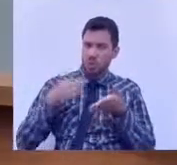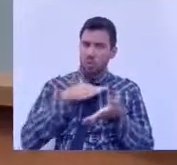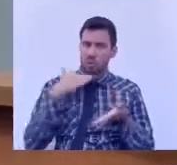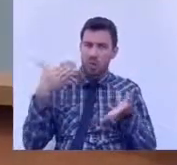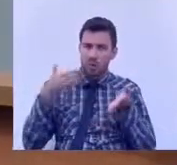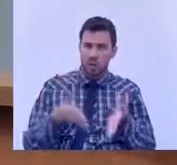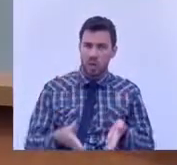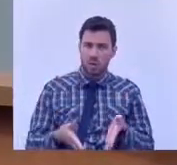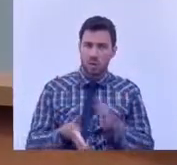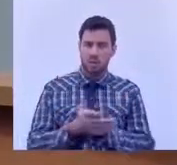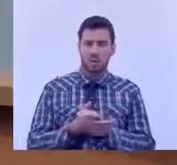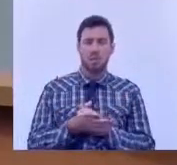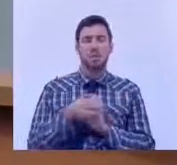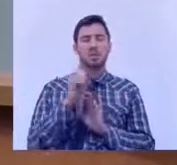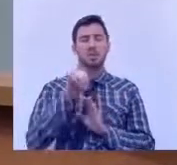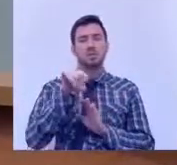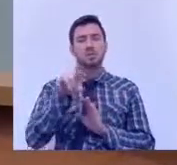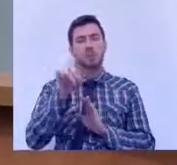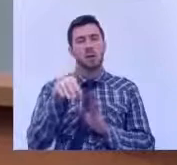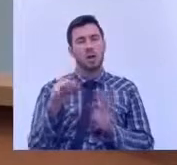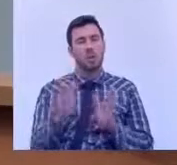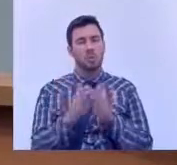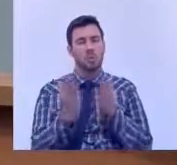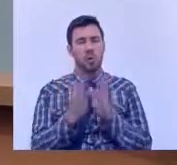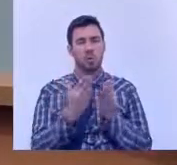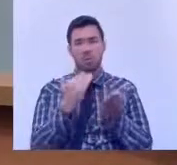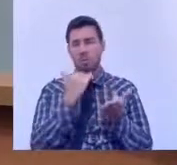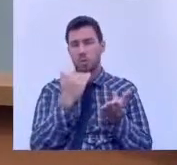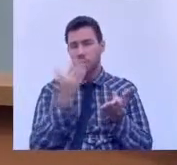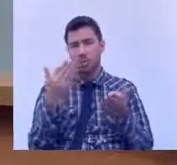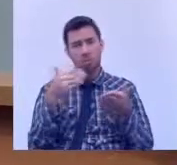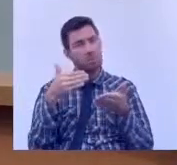outra cidade para morrer, porque aqui não vai dar. E para nossa